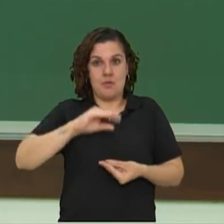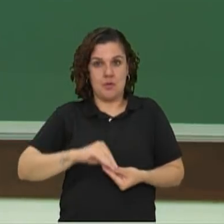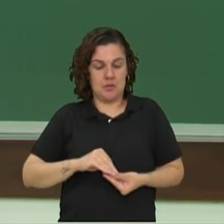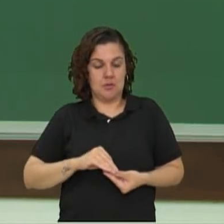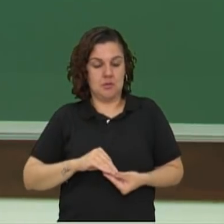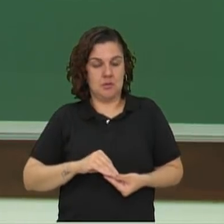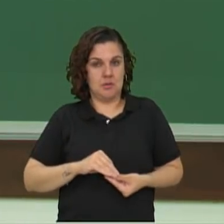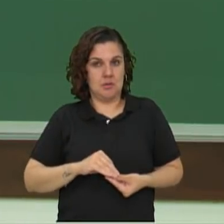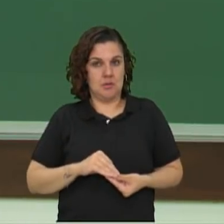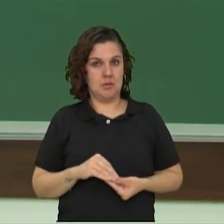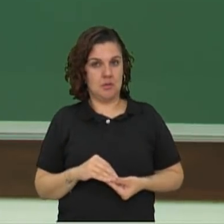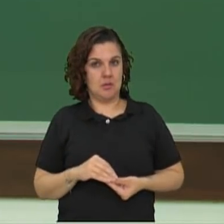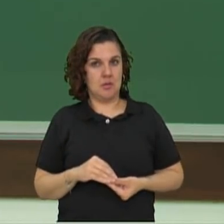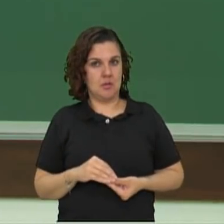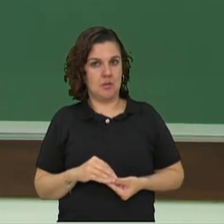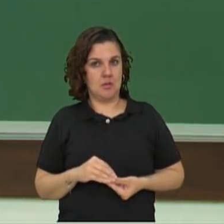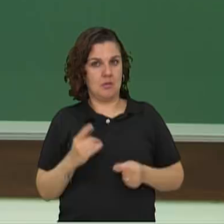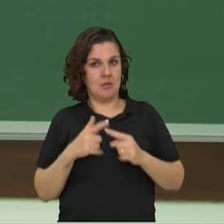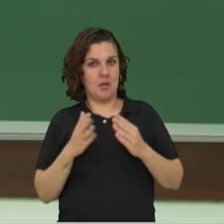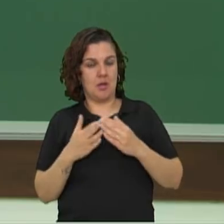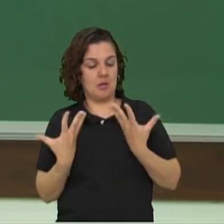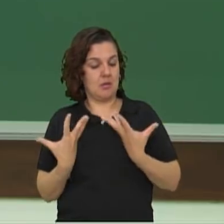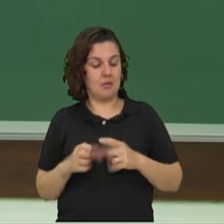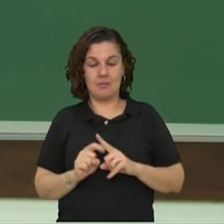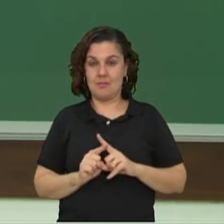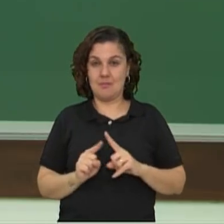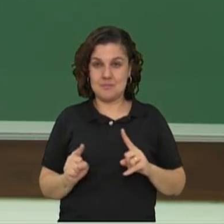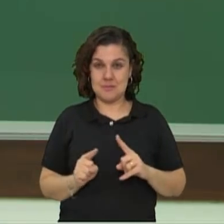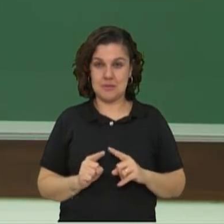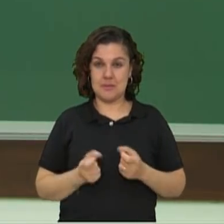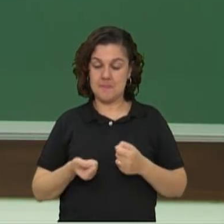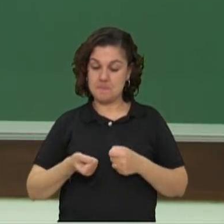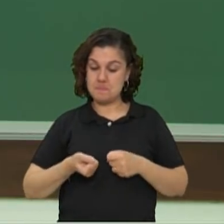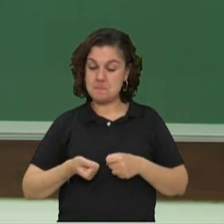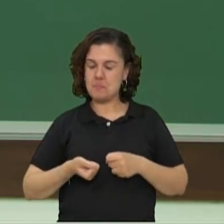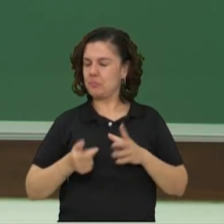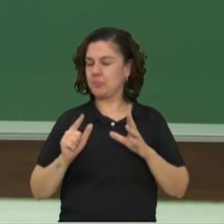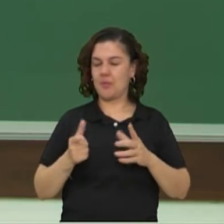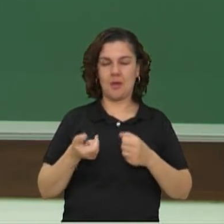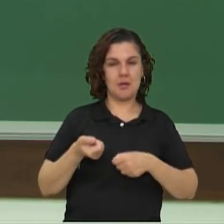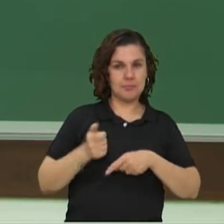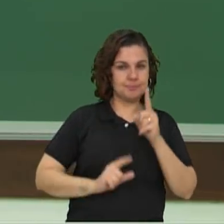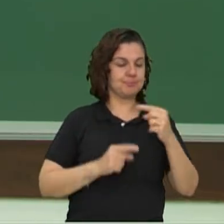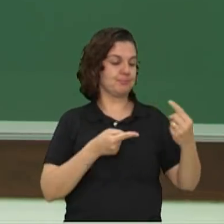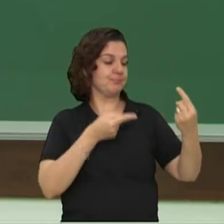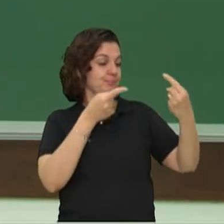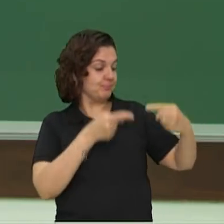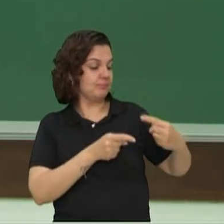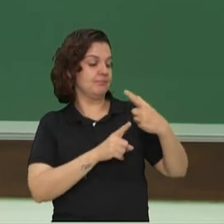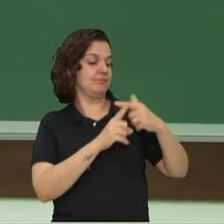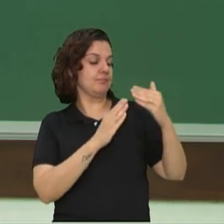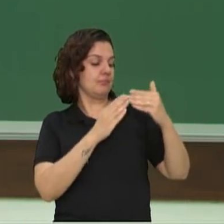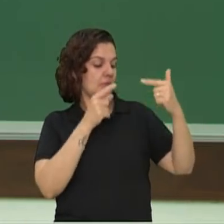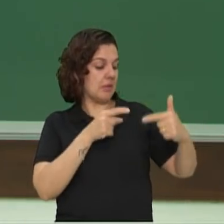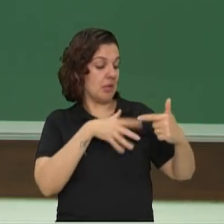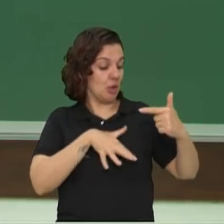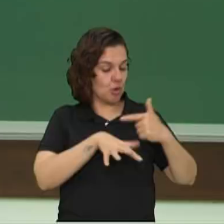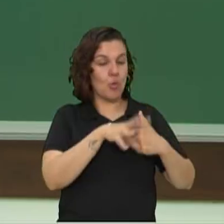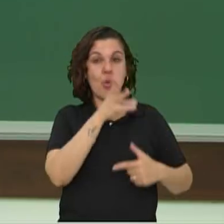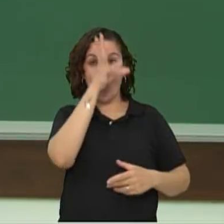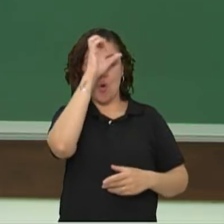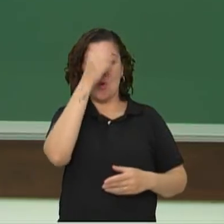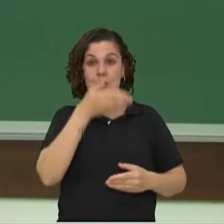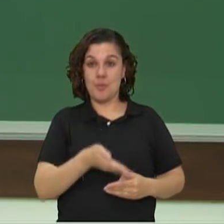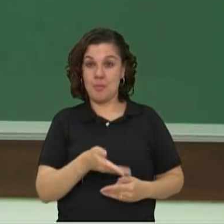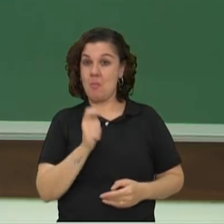né, eles começaram a se revoltar com relação à igreja que detinha aquele